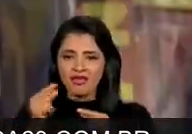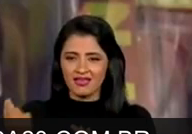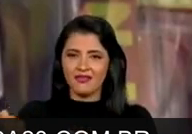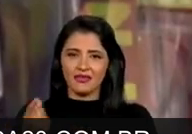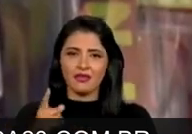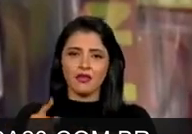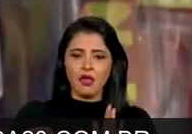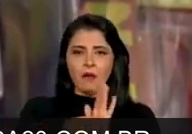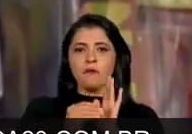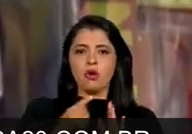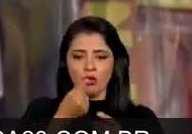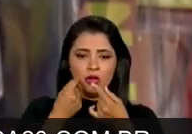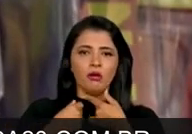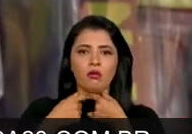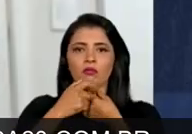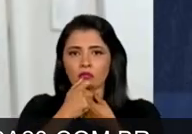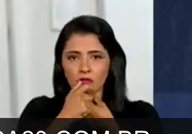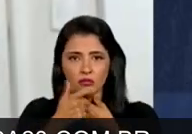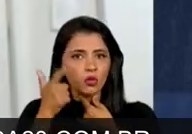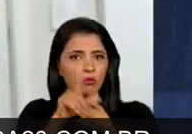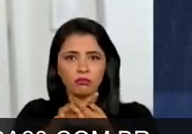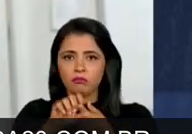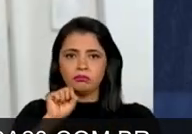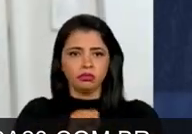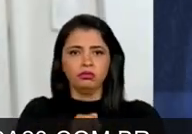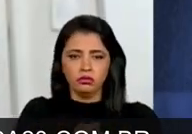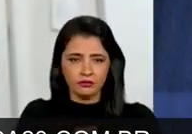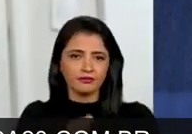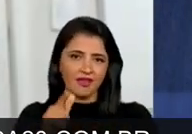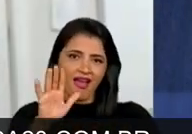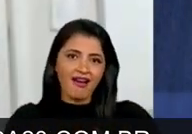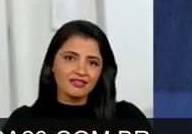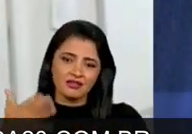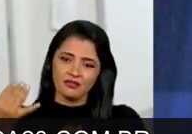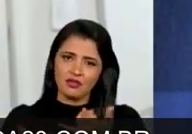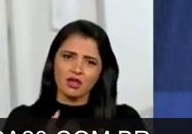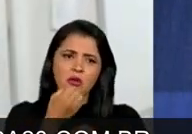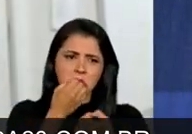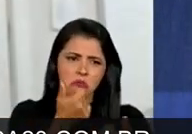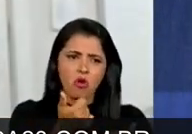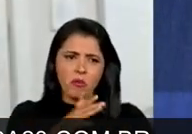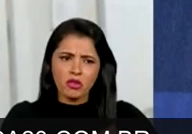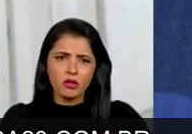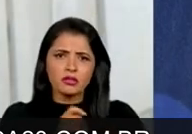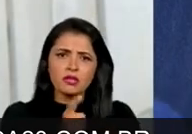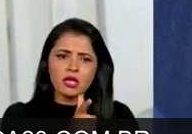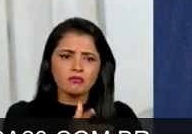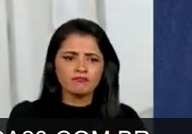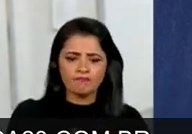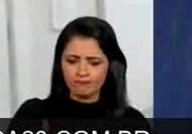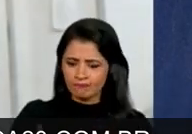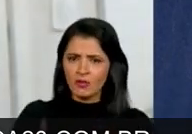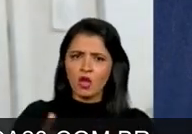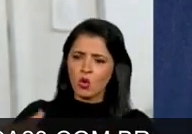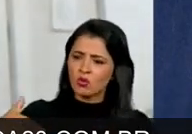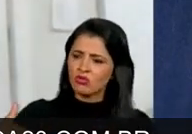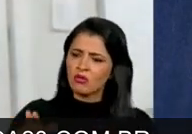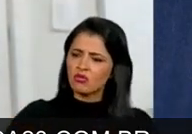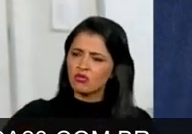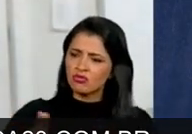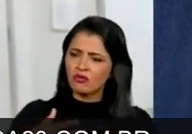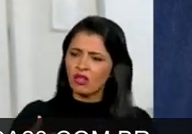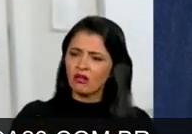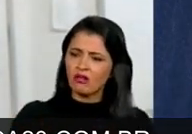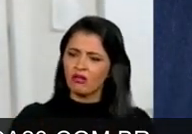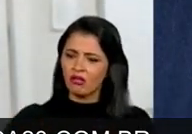ímans podem levar a sufocação às vezes até o brinquedo pode estar em bom estado a hora que você adquirir mas com tempo de uso ele